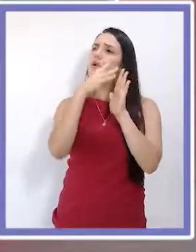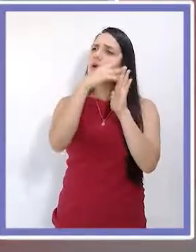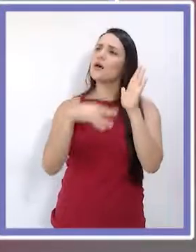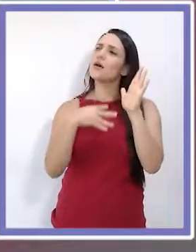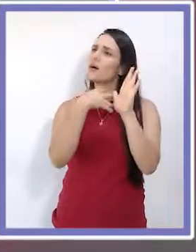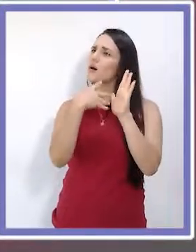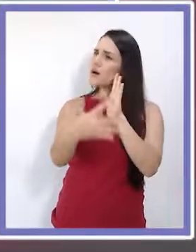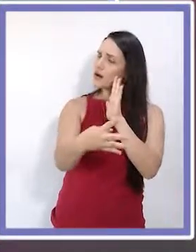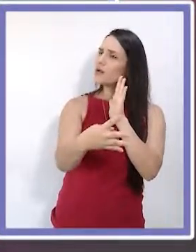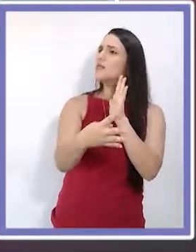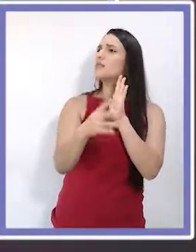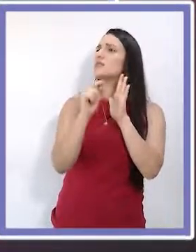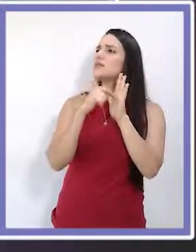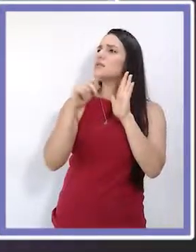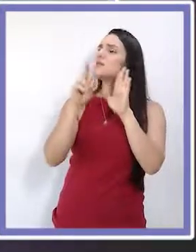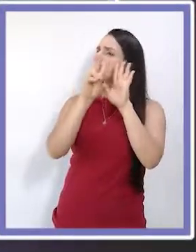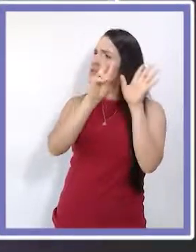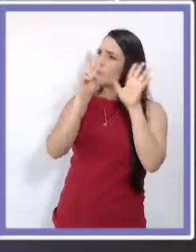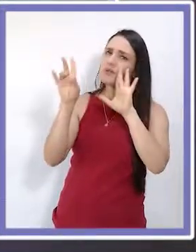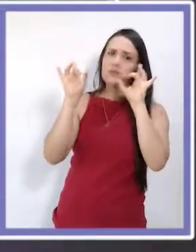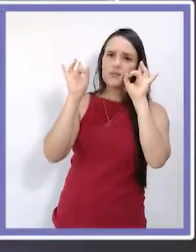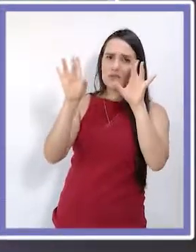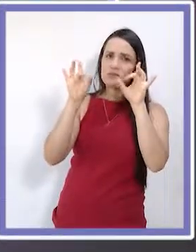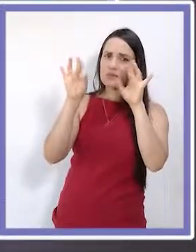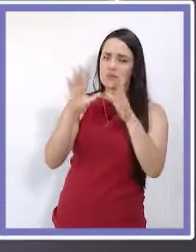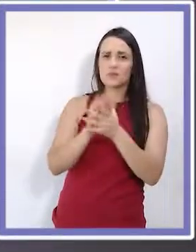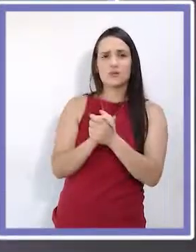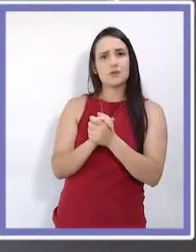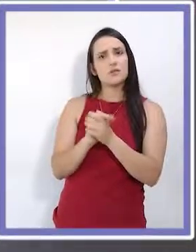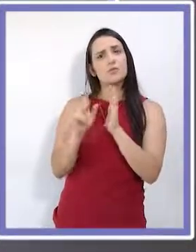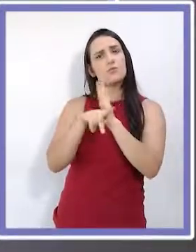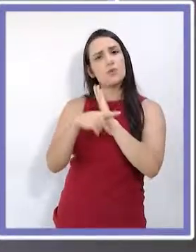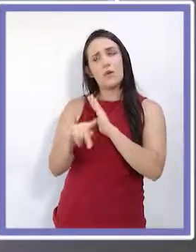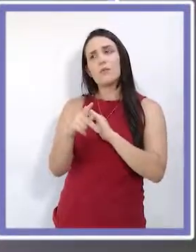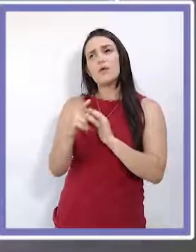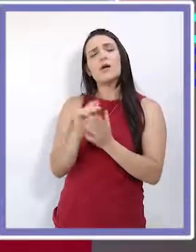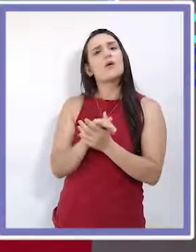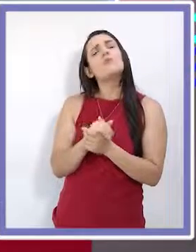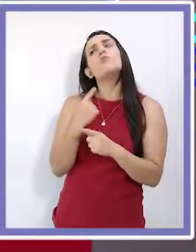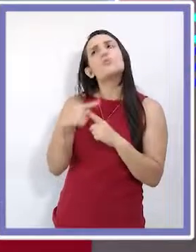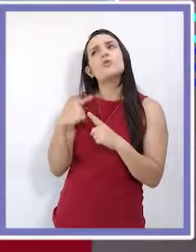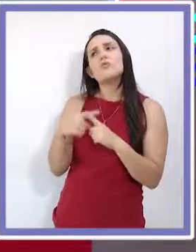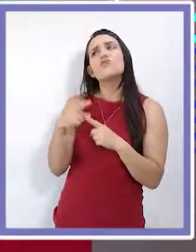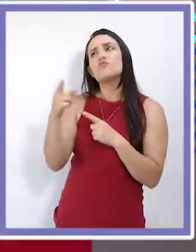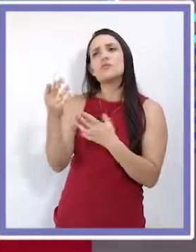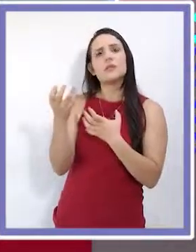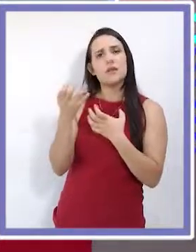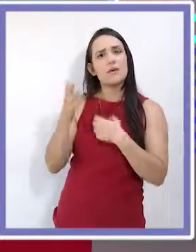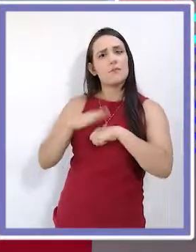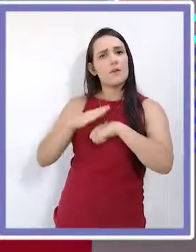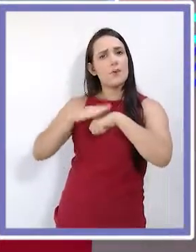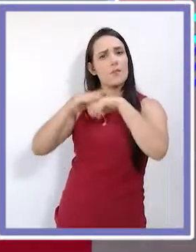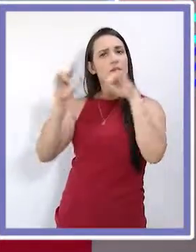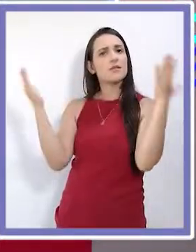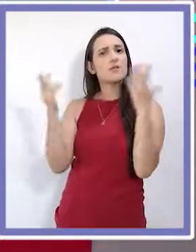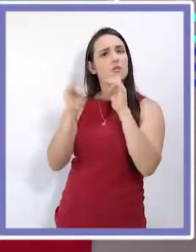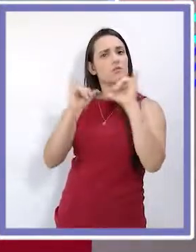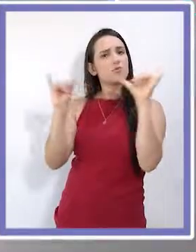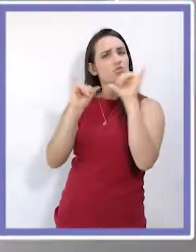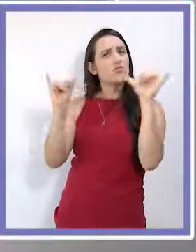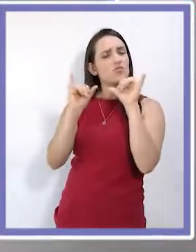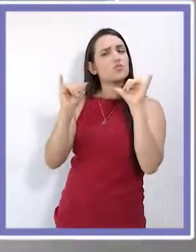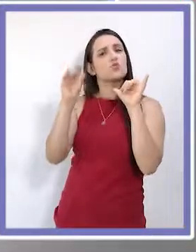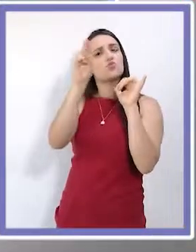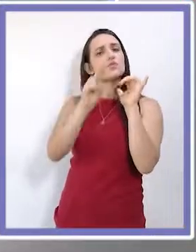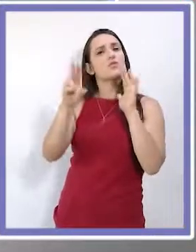eventos, deputado? A semana é um pouco antiga, já, se não me engano, o deputado Cícero de Souza, que foi o primeiro proponente, mas por que trazer para o